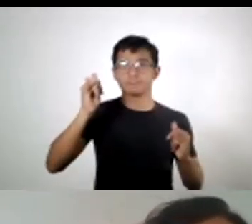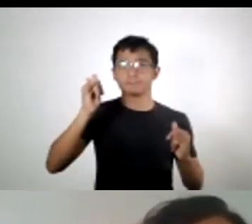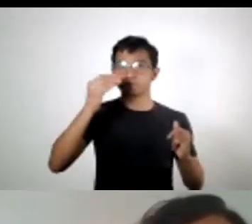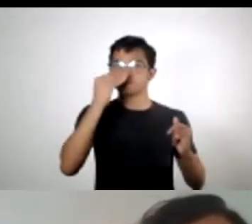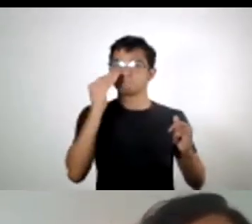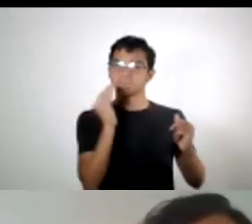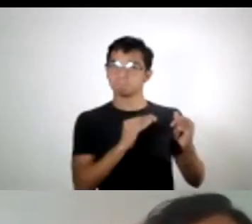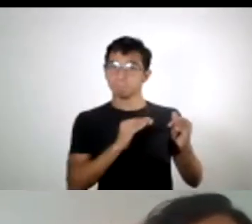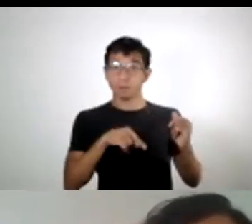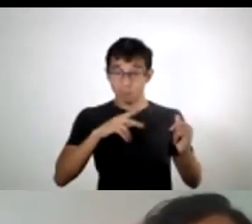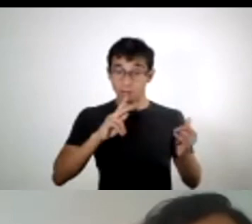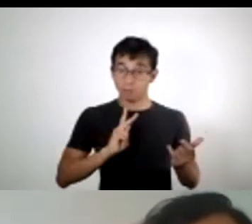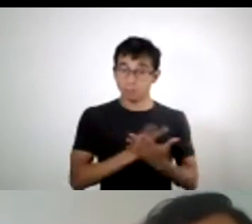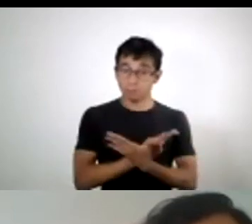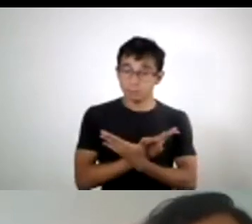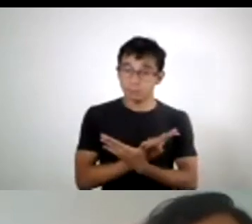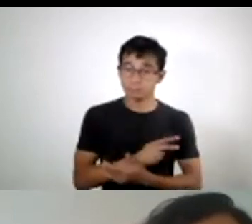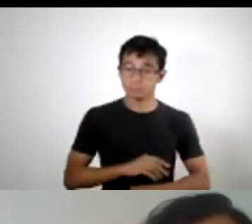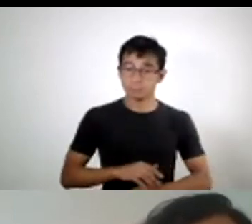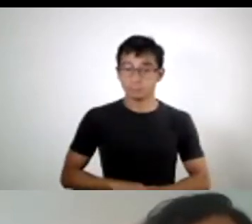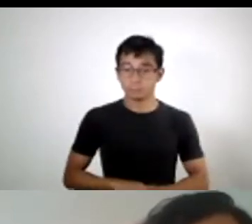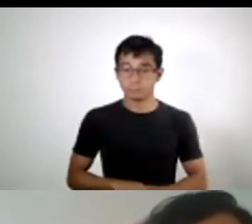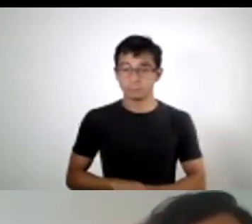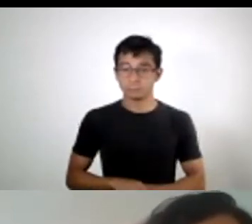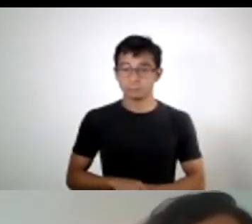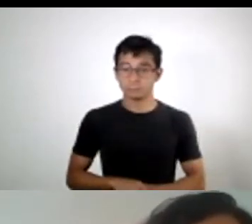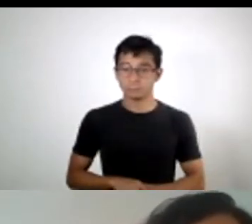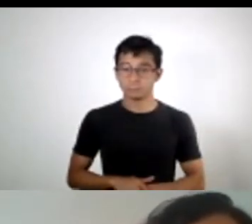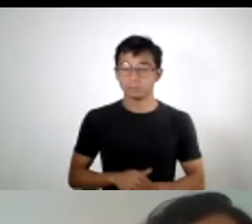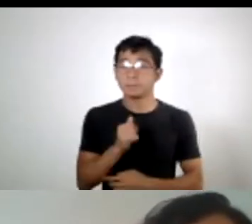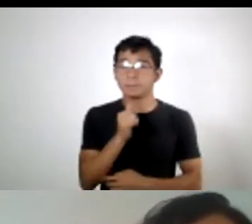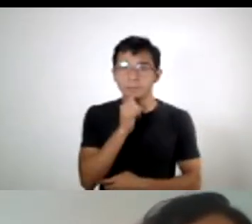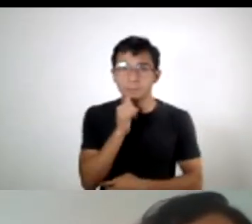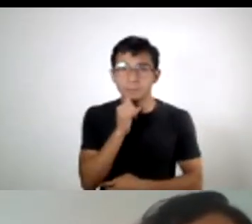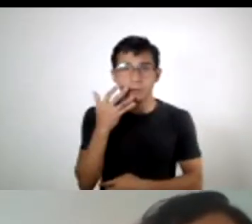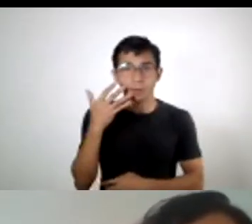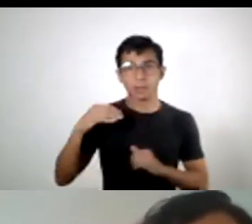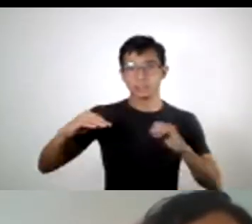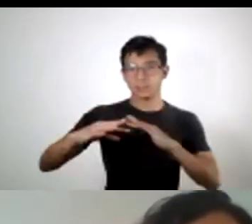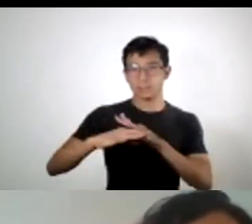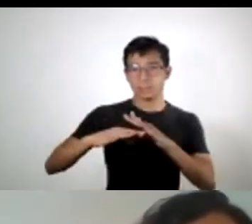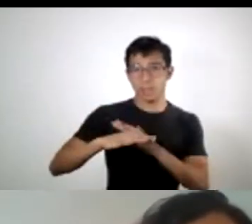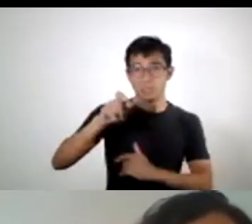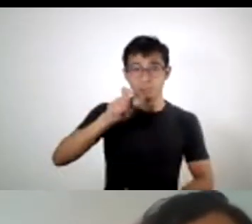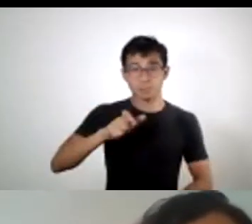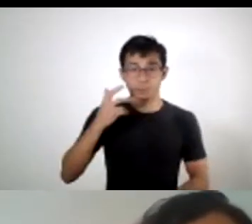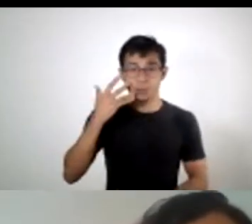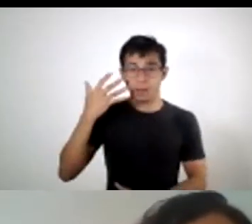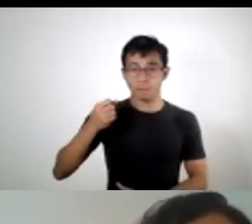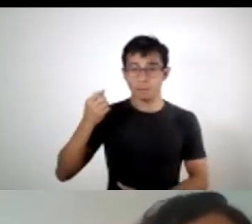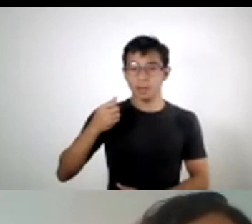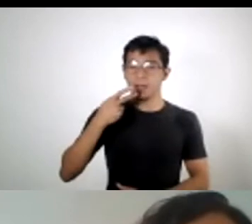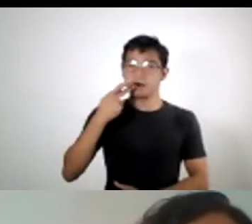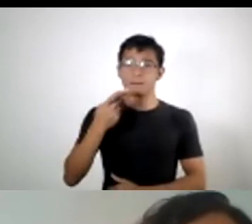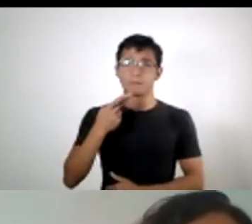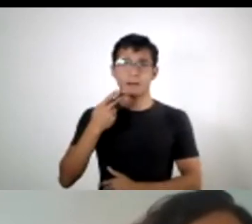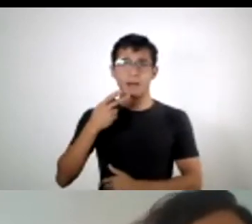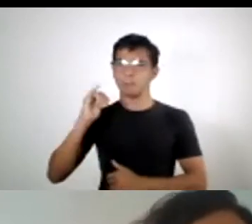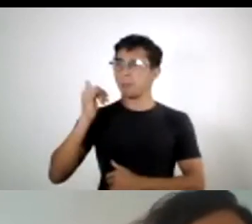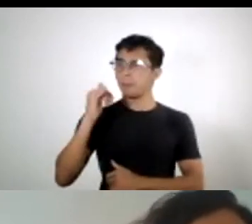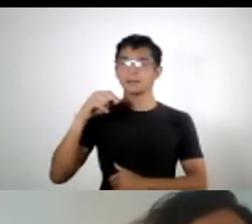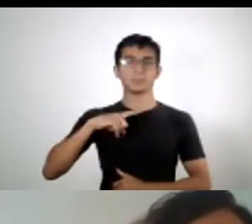está dentro dessa lógica, quando o branco da cidade fala é um valor, tipo, quando... Então, tem